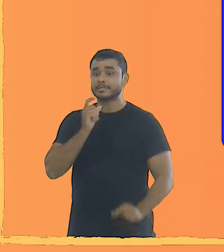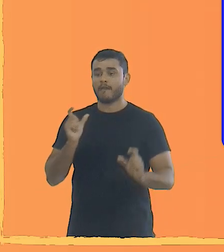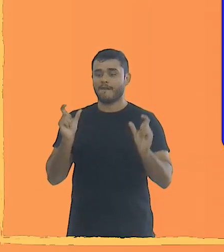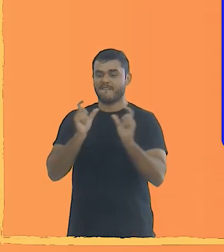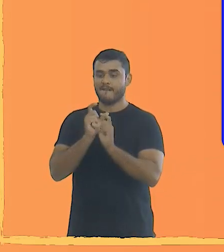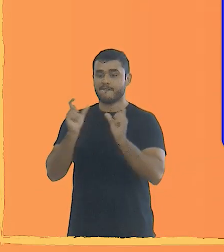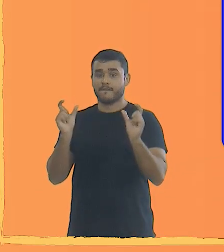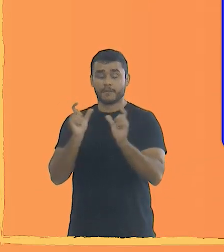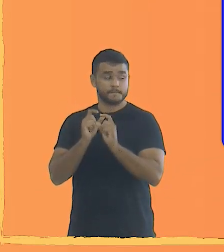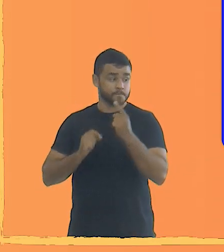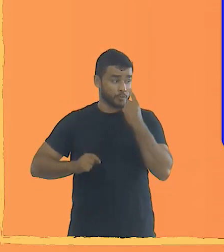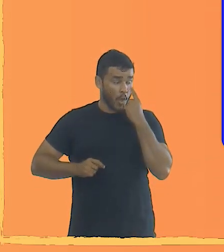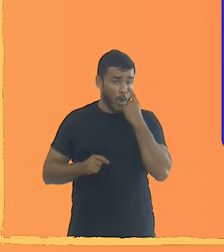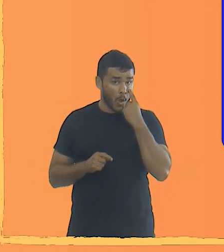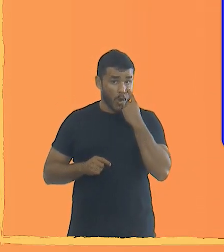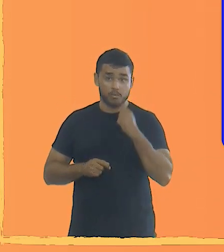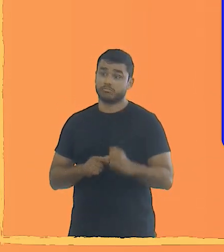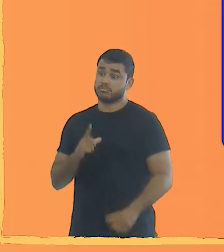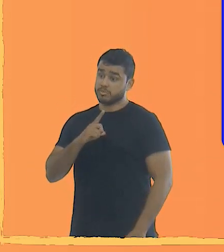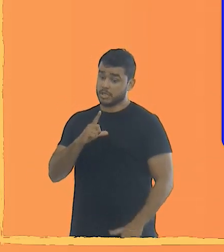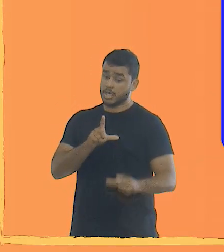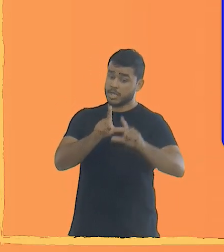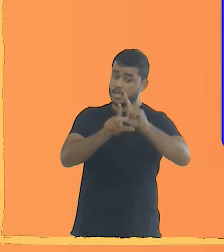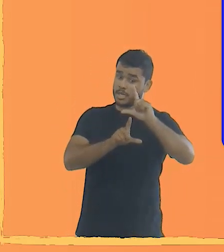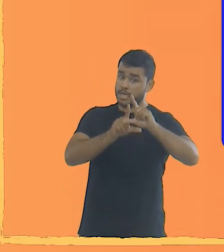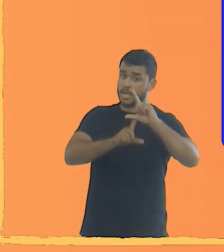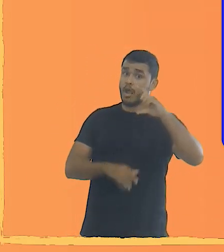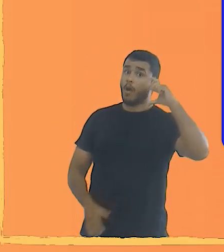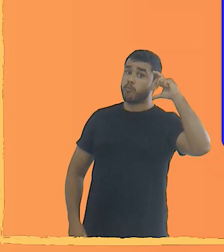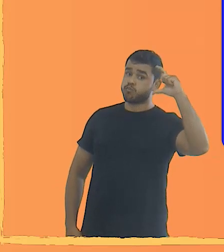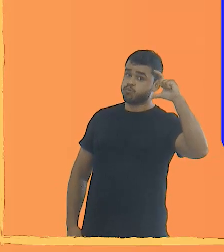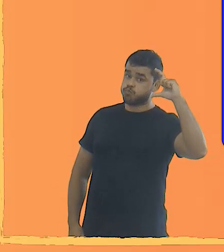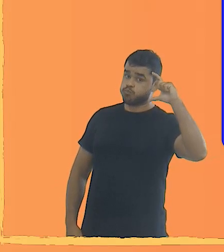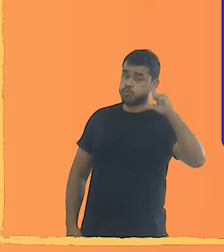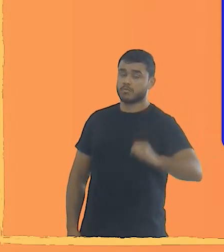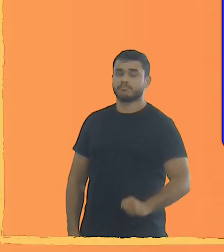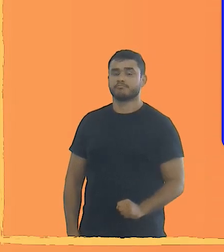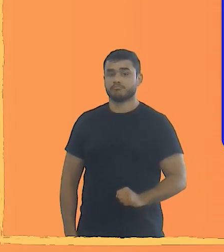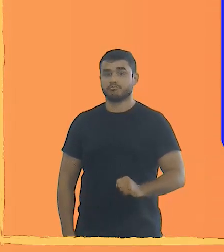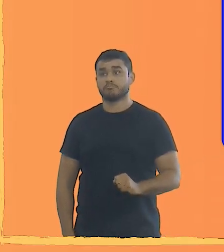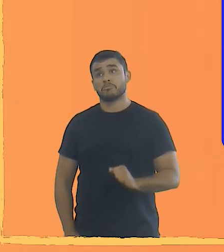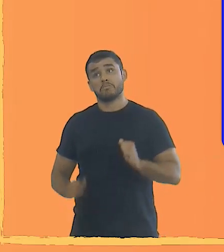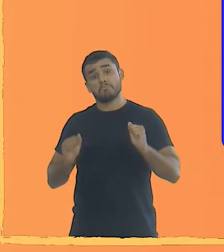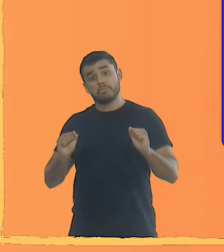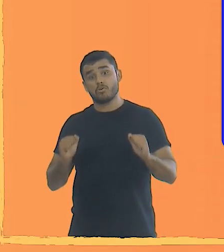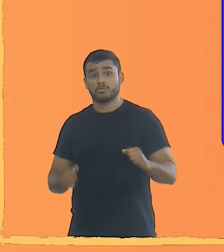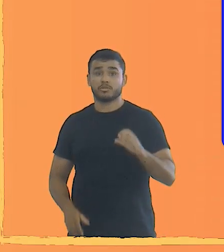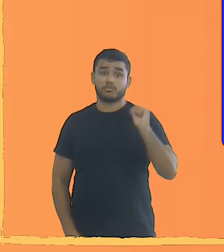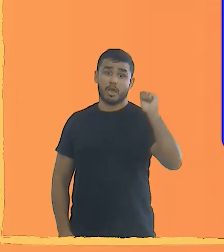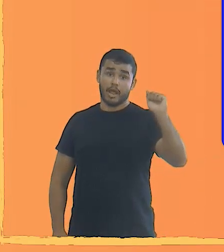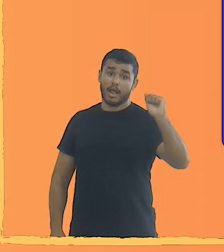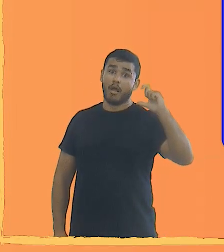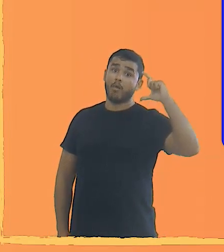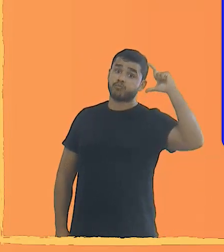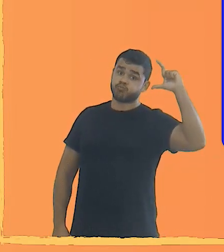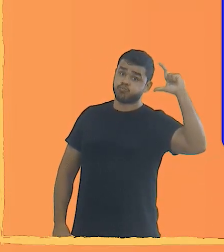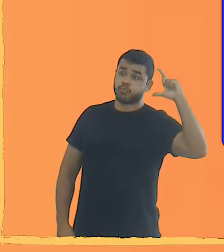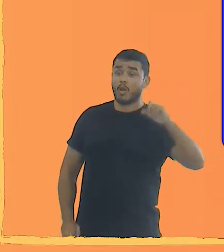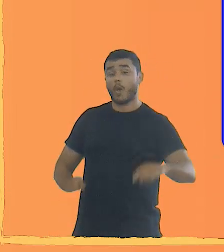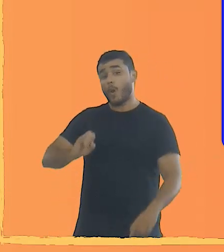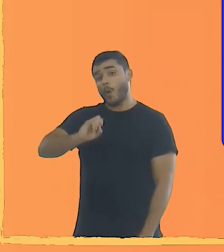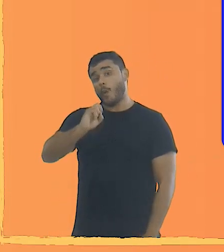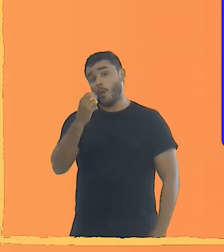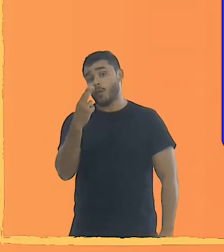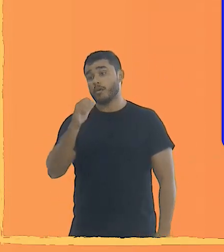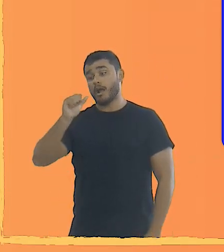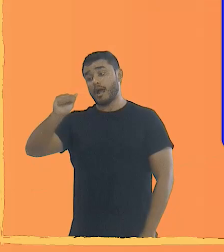da sua versão minúscula. Então, quando você vai colocar, por exemplo, a letra A, pode ser o A maiúsculo e pode ser o minúsculo. Então, só de